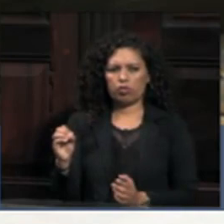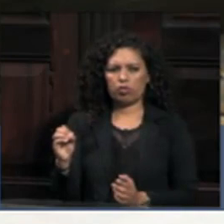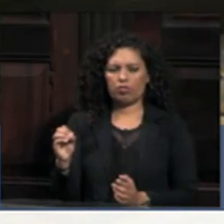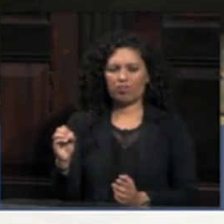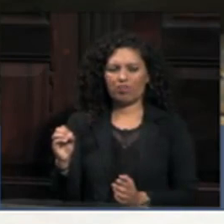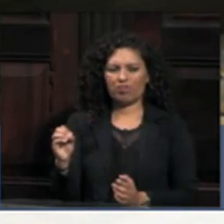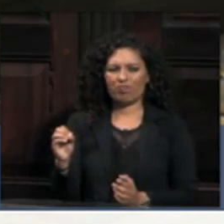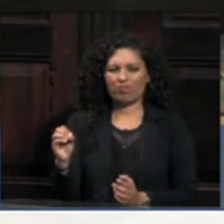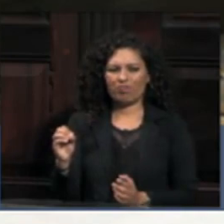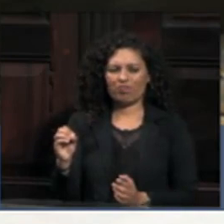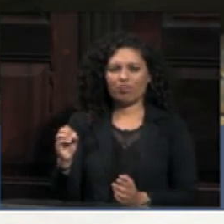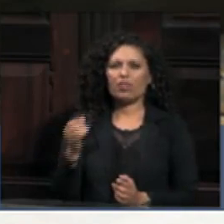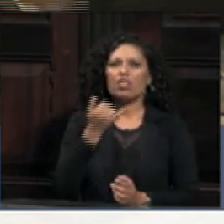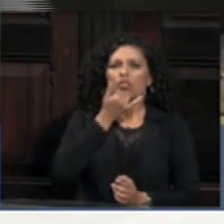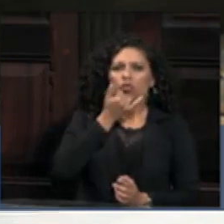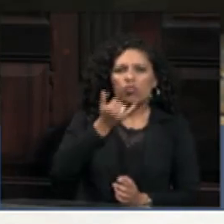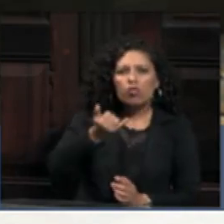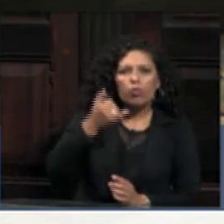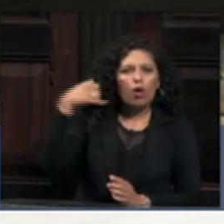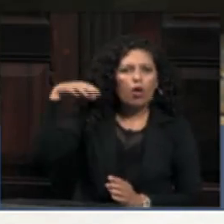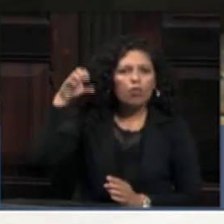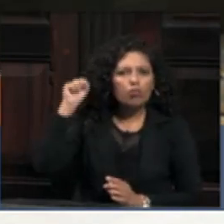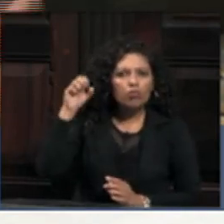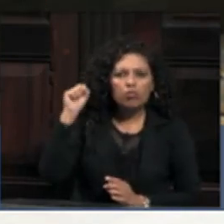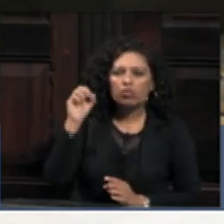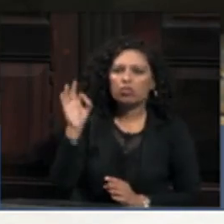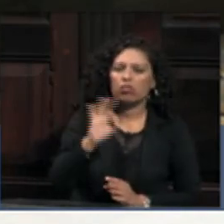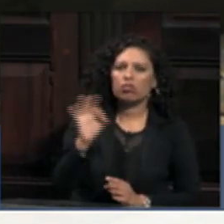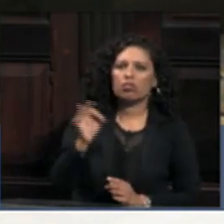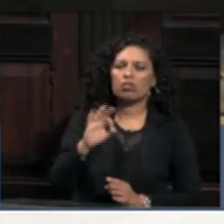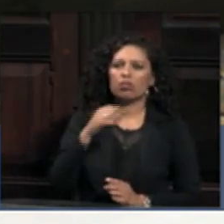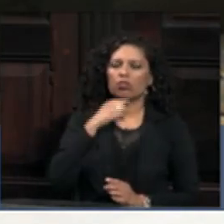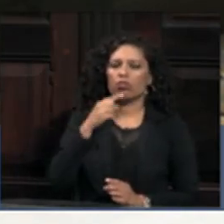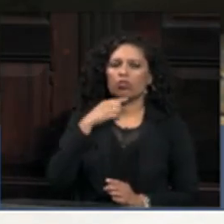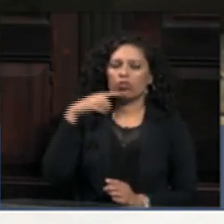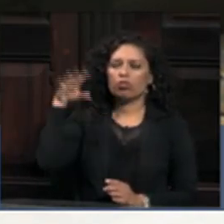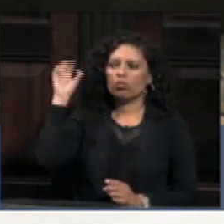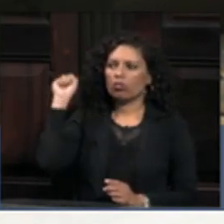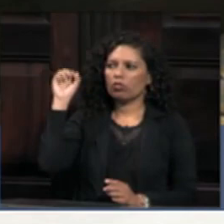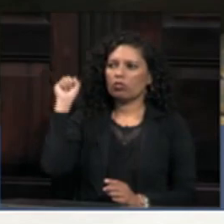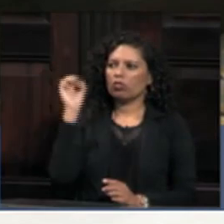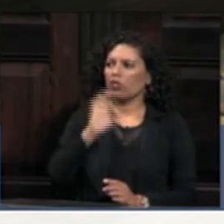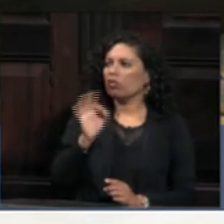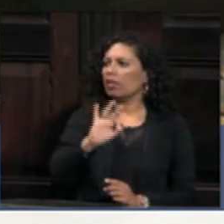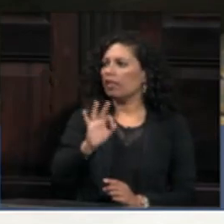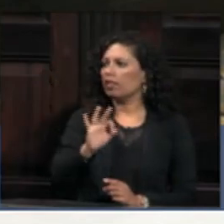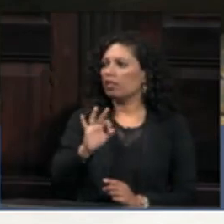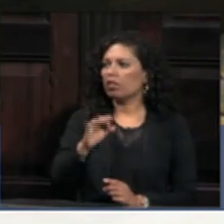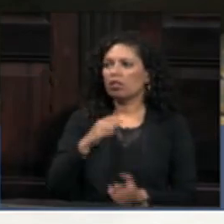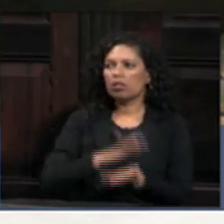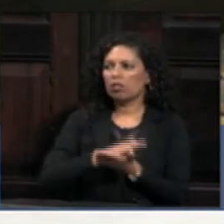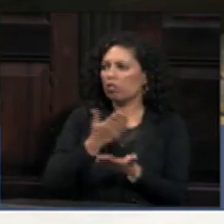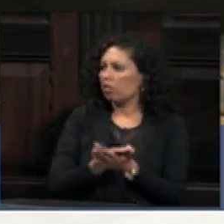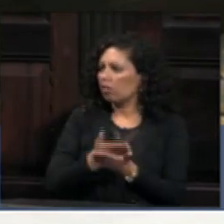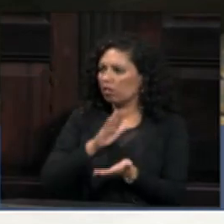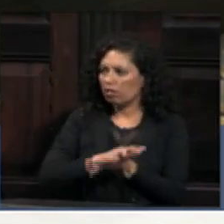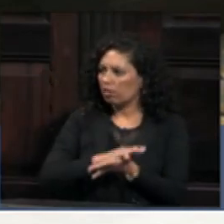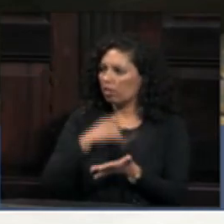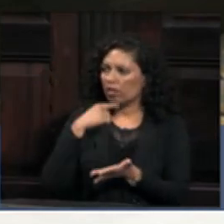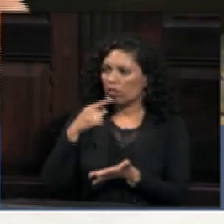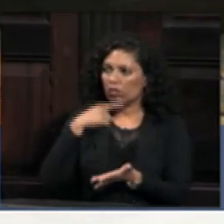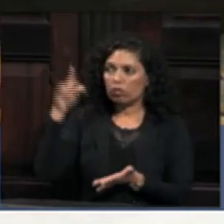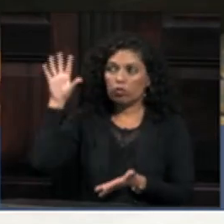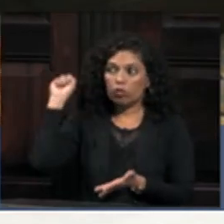etc. Então, depois também converso com outros interessados na causa, mas sobre o Código de Barra ainda quero ver